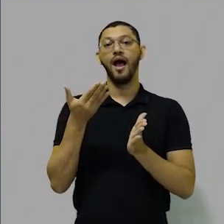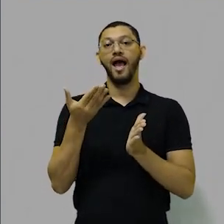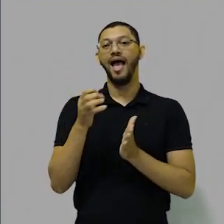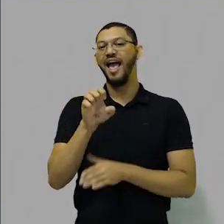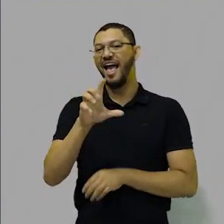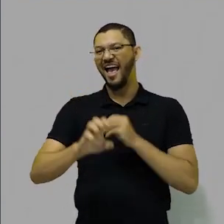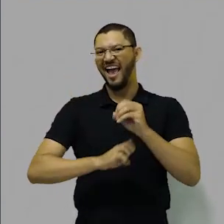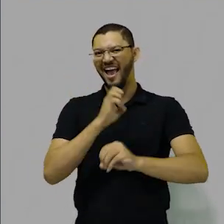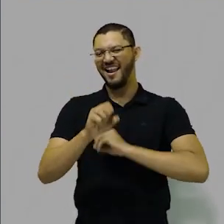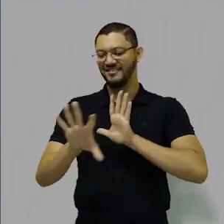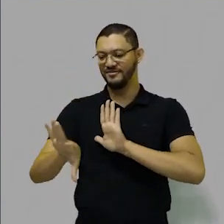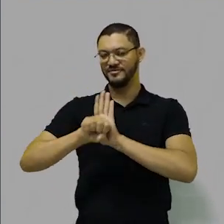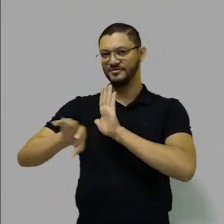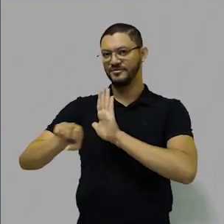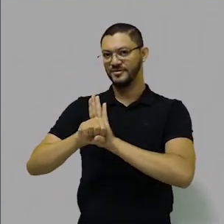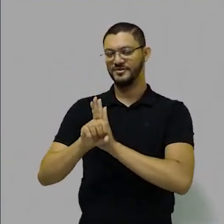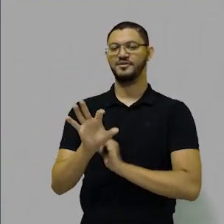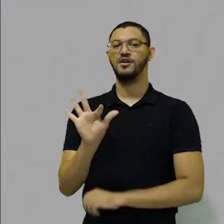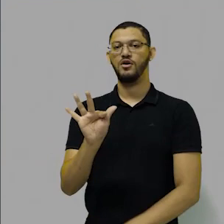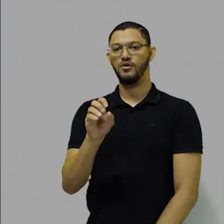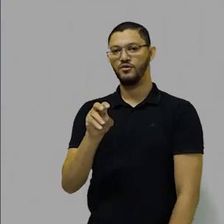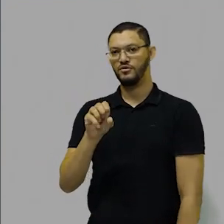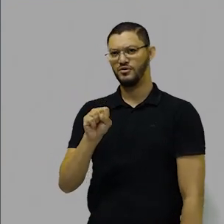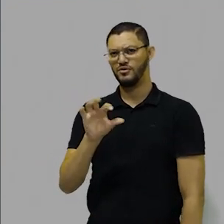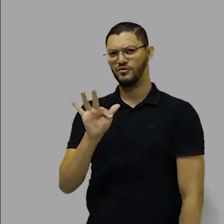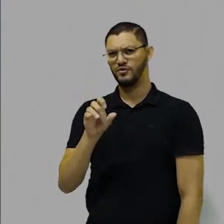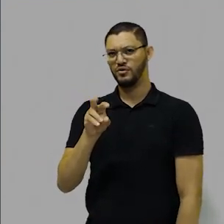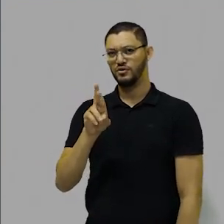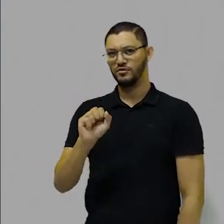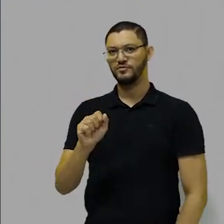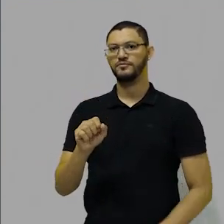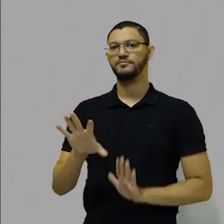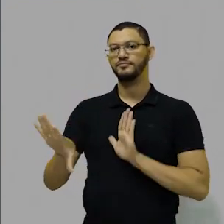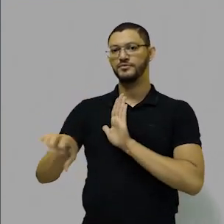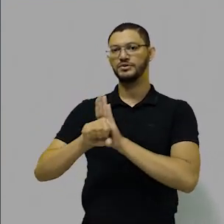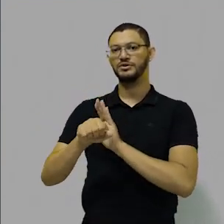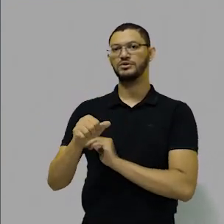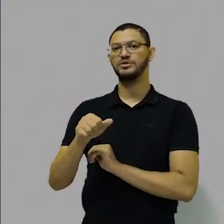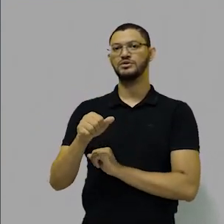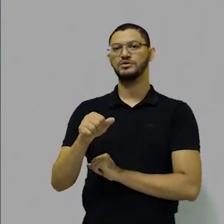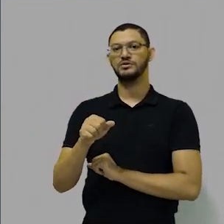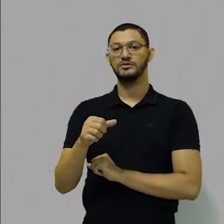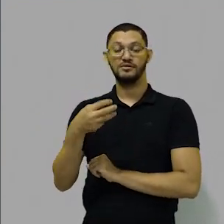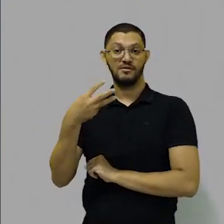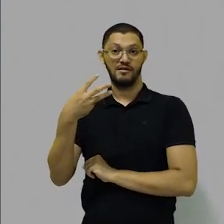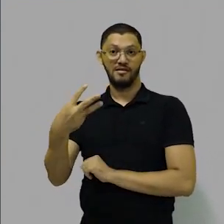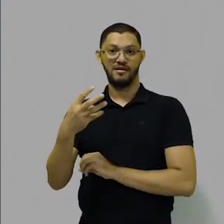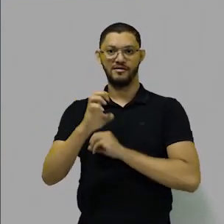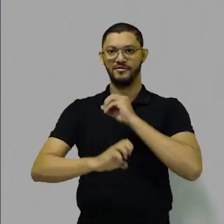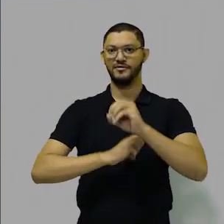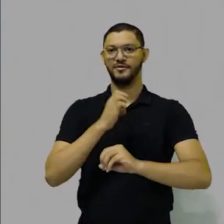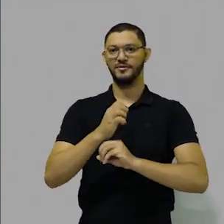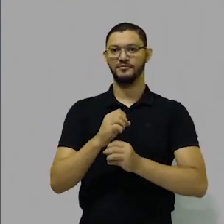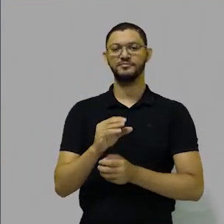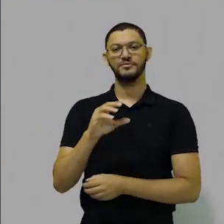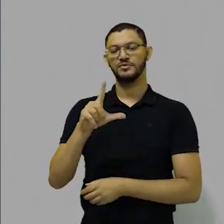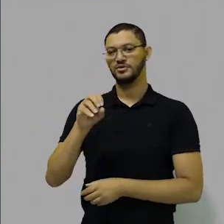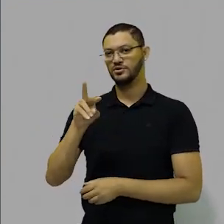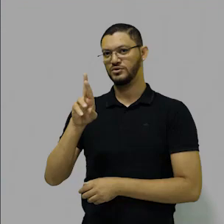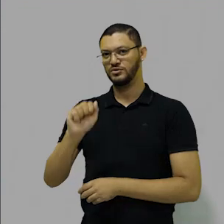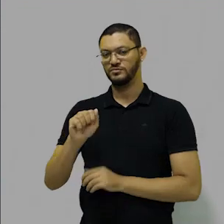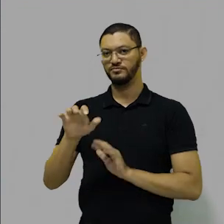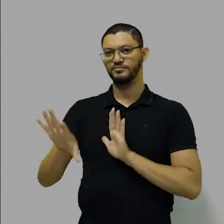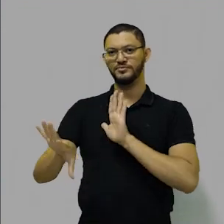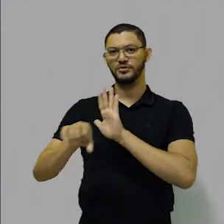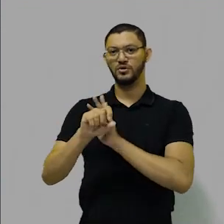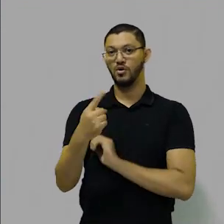ganhou. O fósforo deve ganhar 3 elétrons. Sua carga vai ser menos 3. O cloro deve